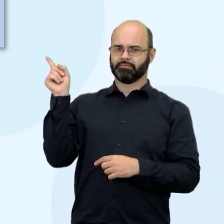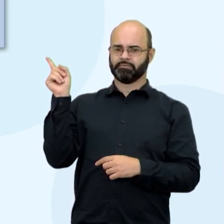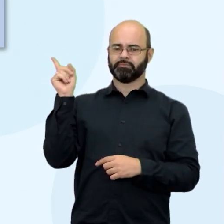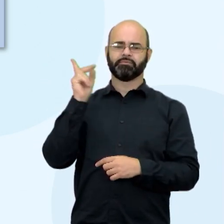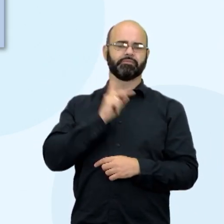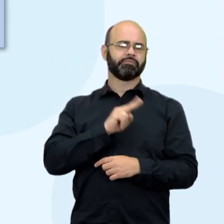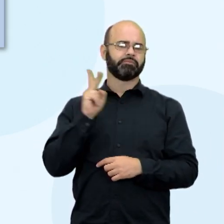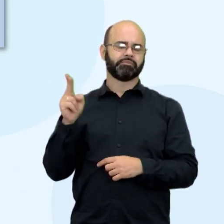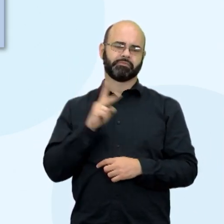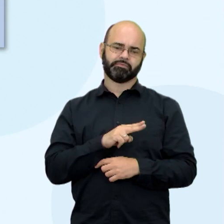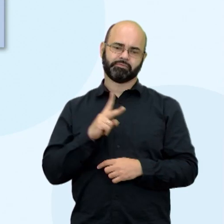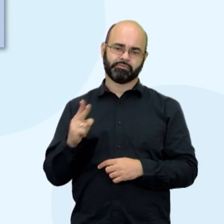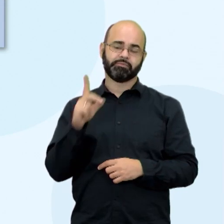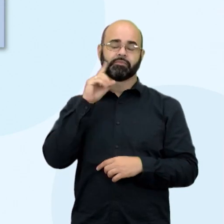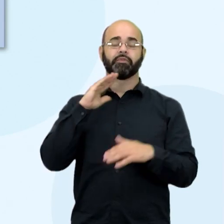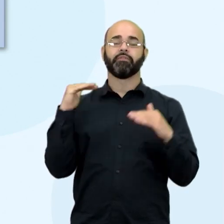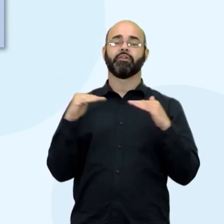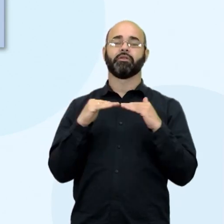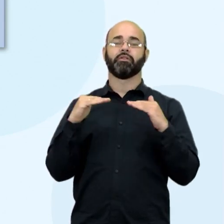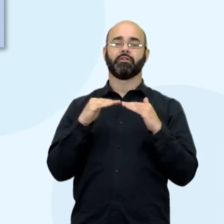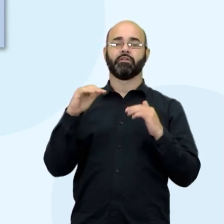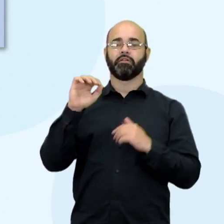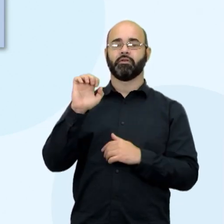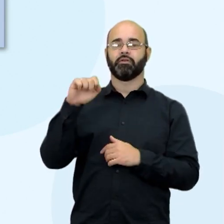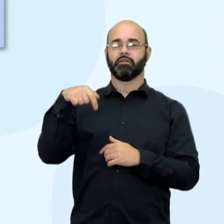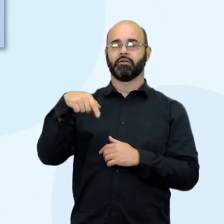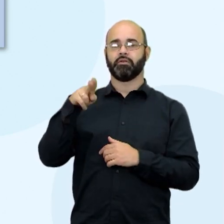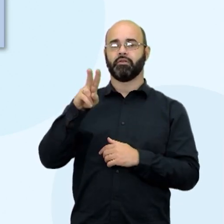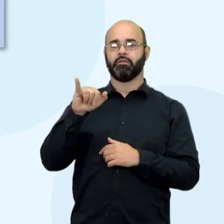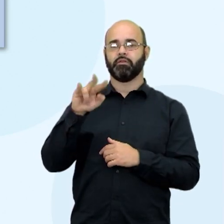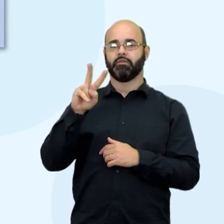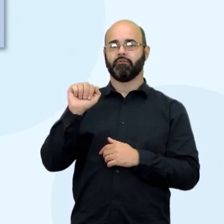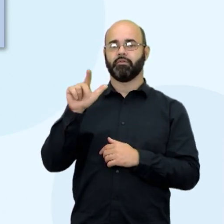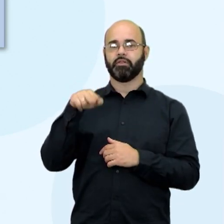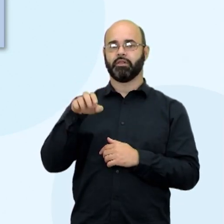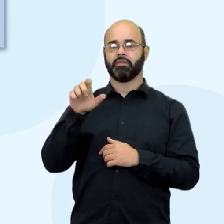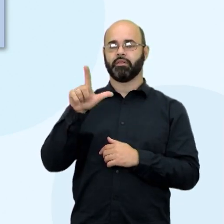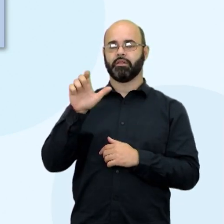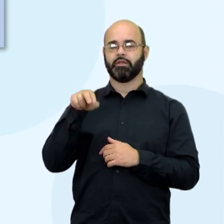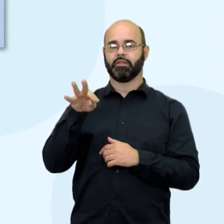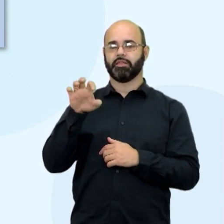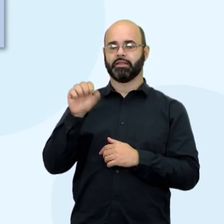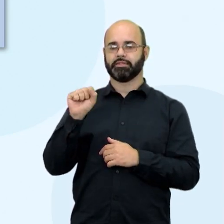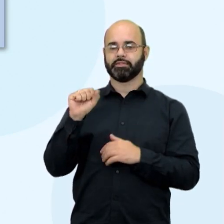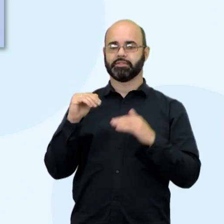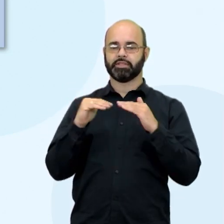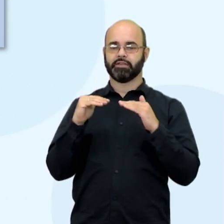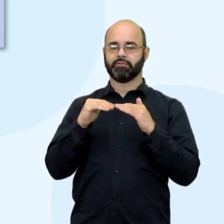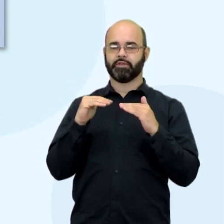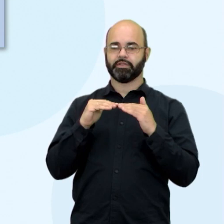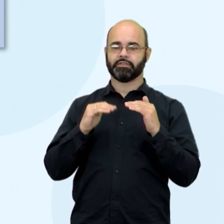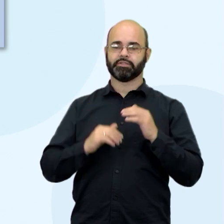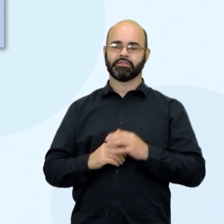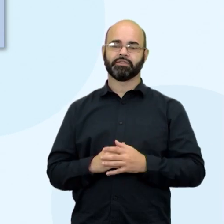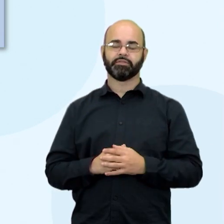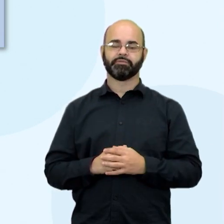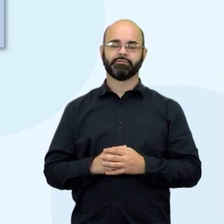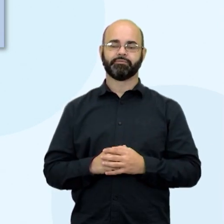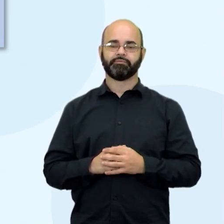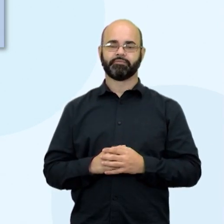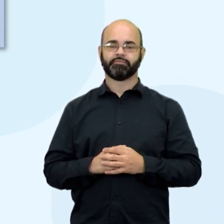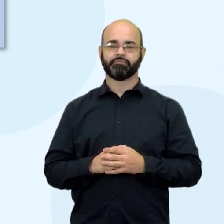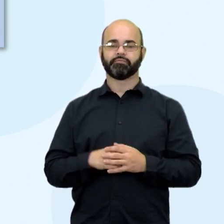a gente chama elas de equivalentes. Pode passar mais uma. né? Ela pode passar. É, essa é a